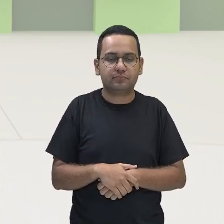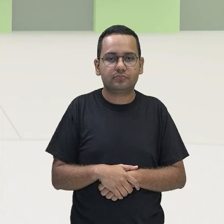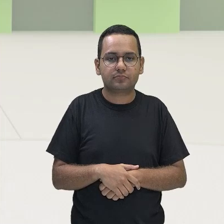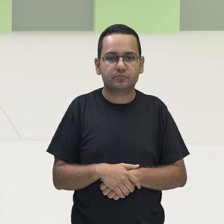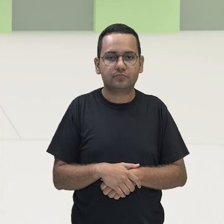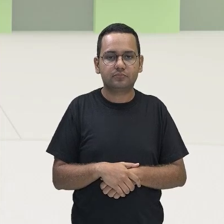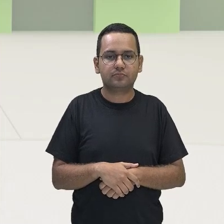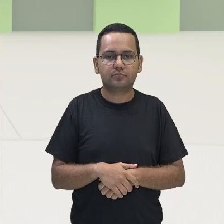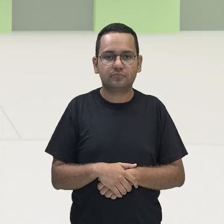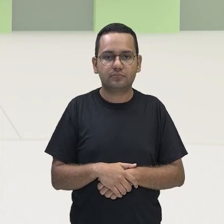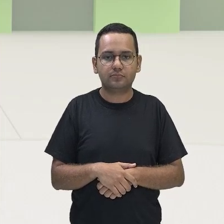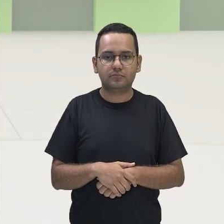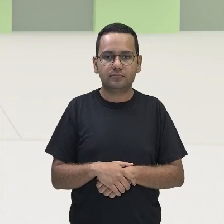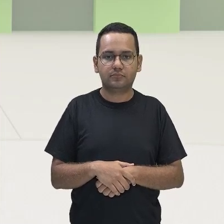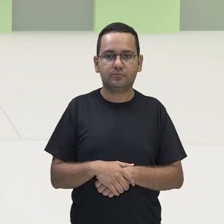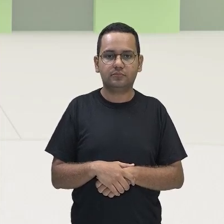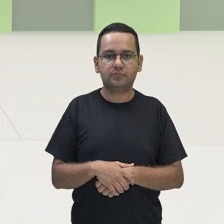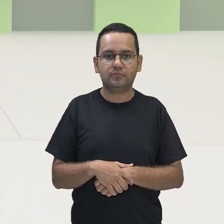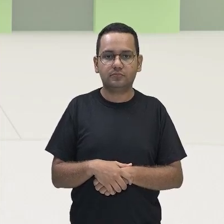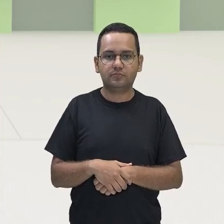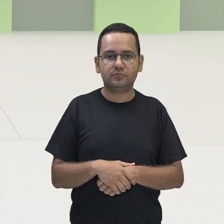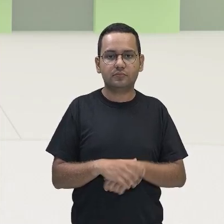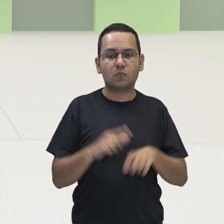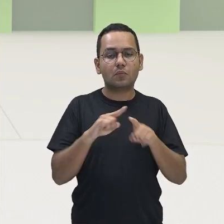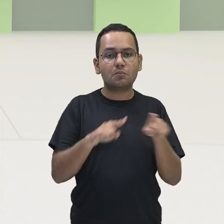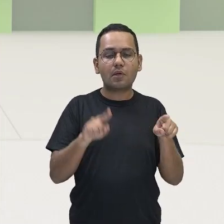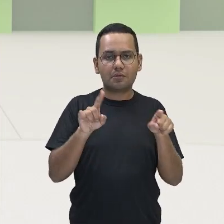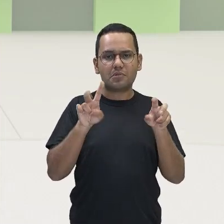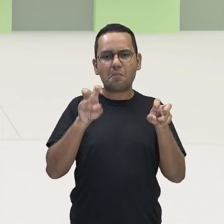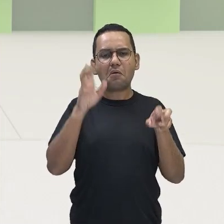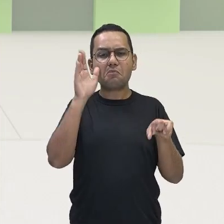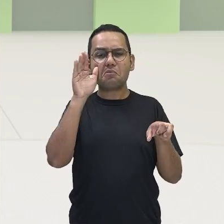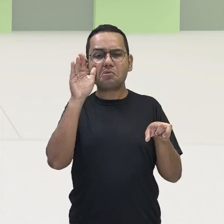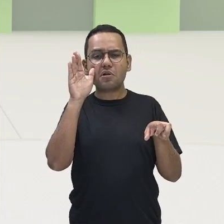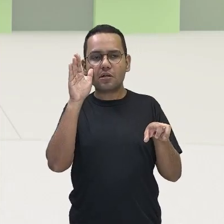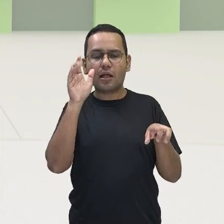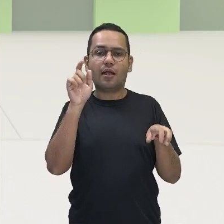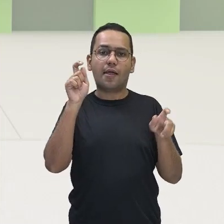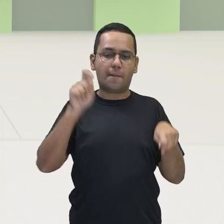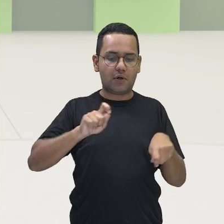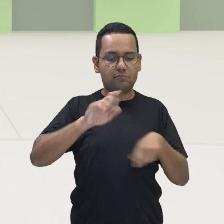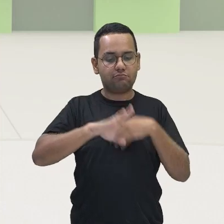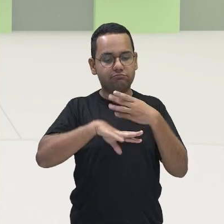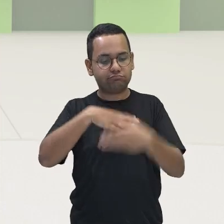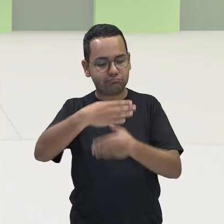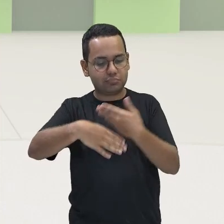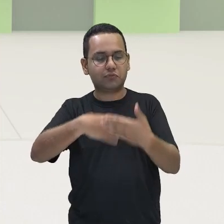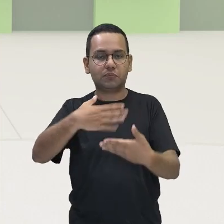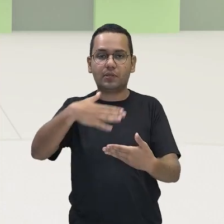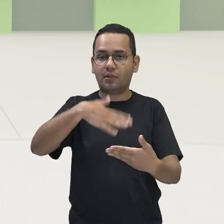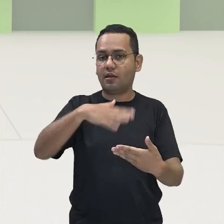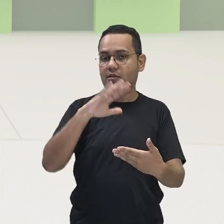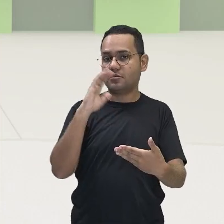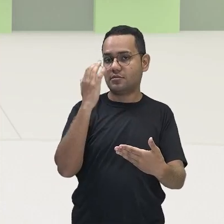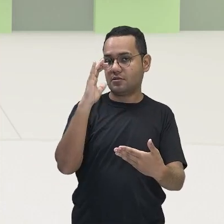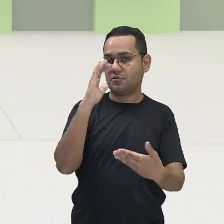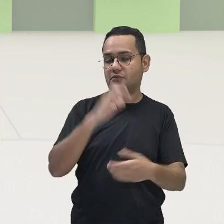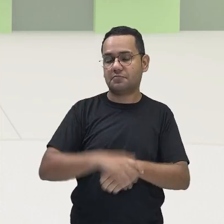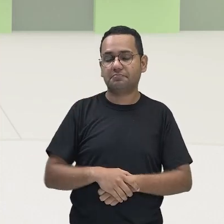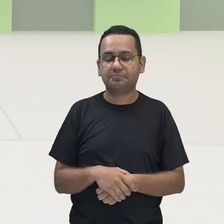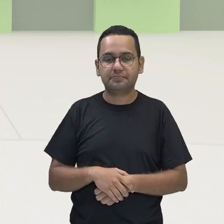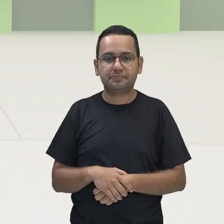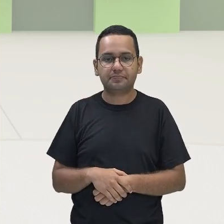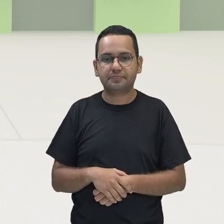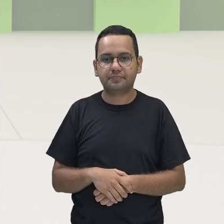essa é a grande importância que a curiosidade tem para o avanço da investigação científica, que é o assunto que nós vamos